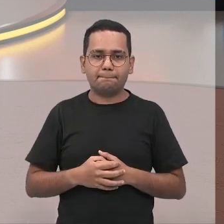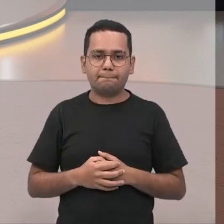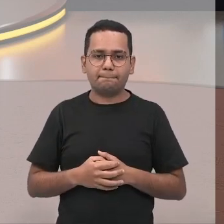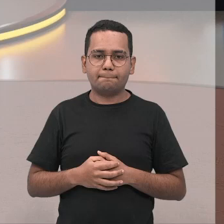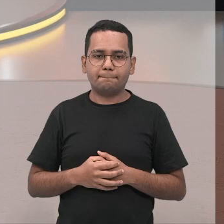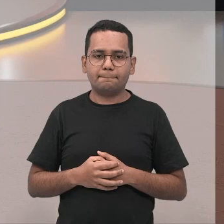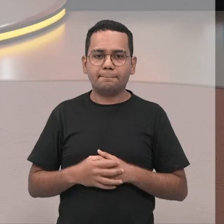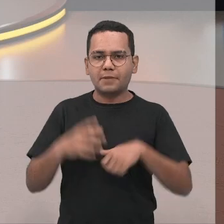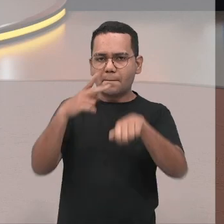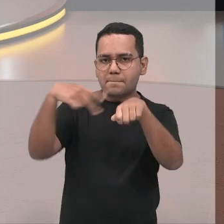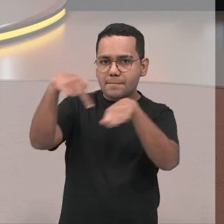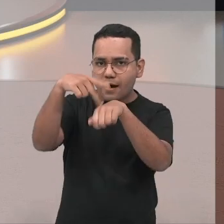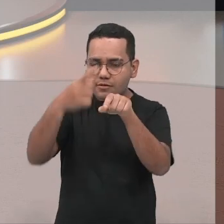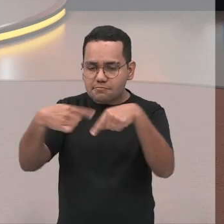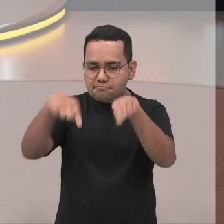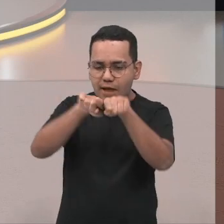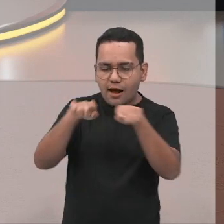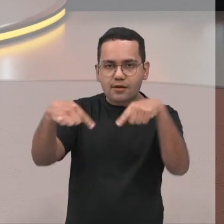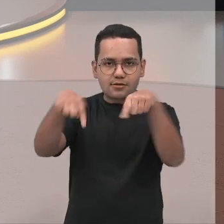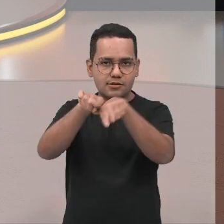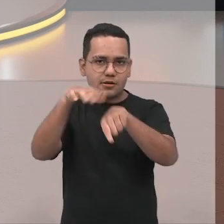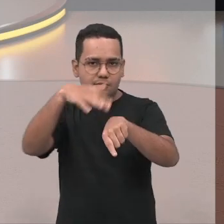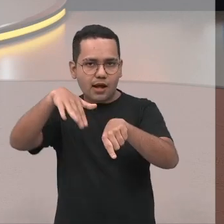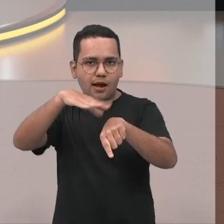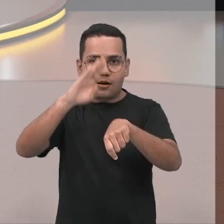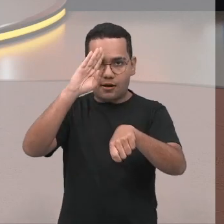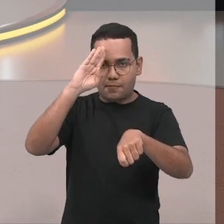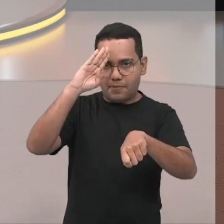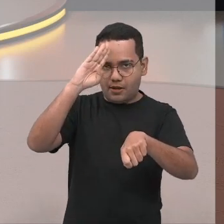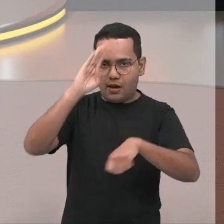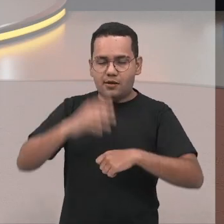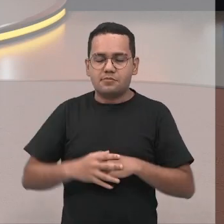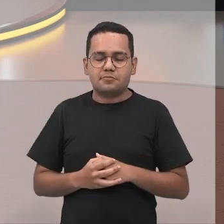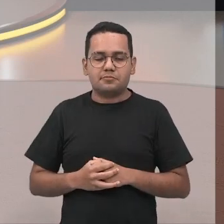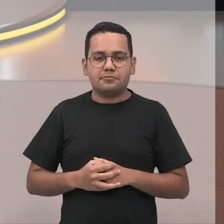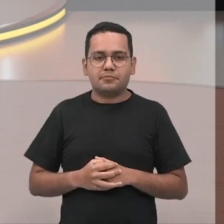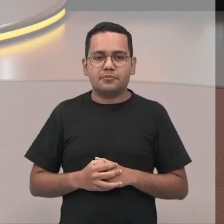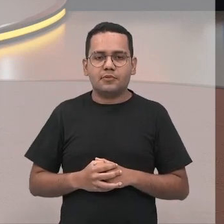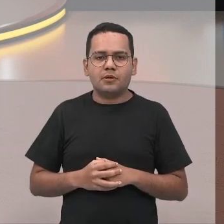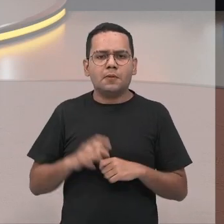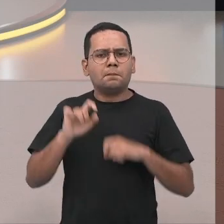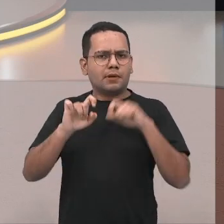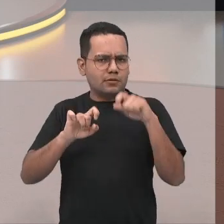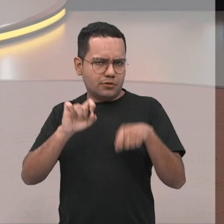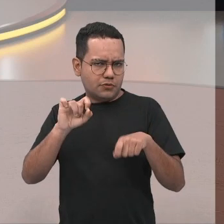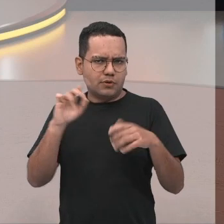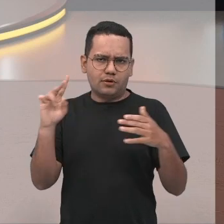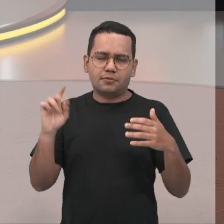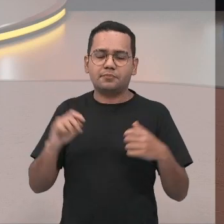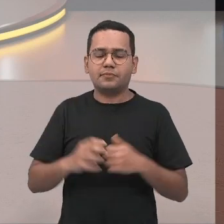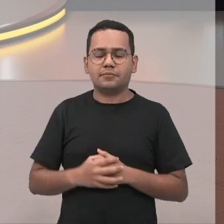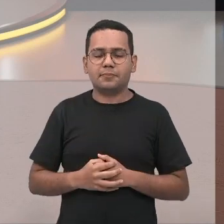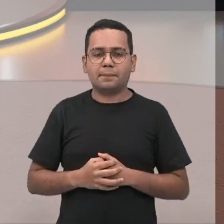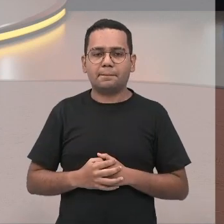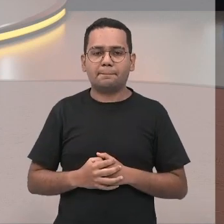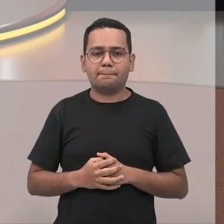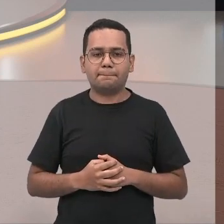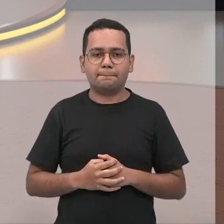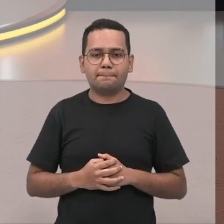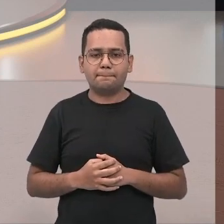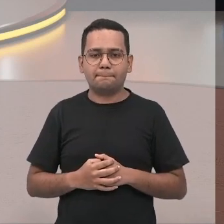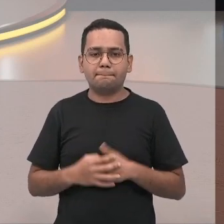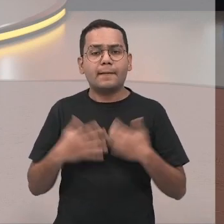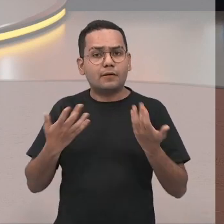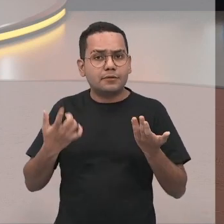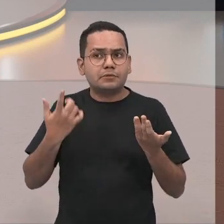alianças militares que surgiram nesse processo. À medida em que o conflito entre as potências rivais era